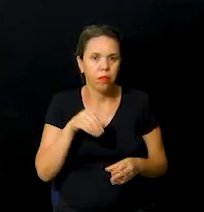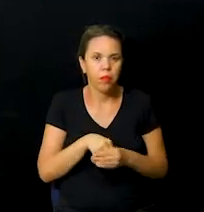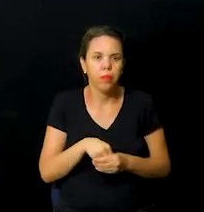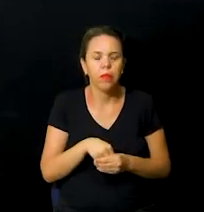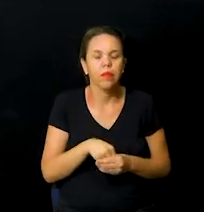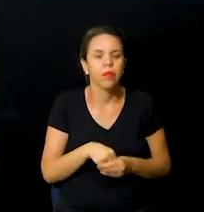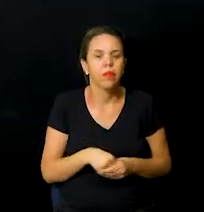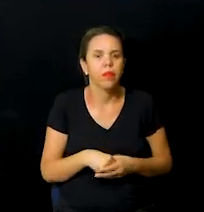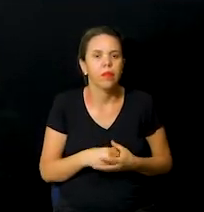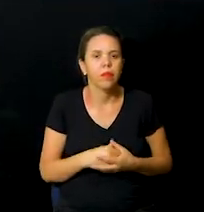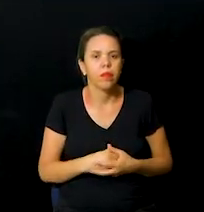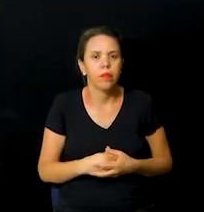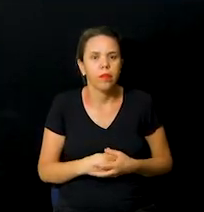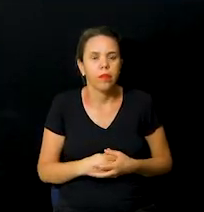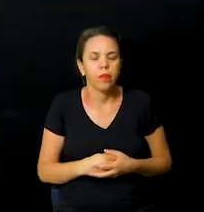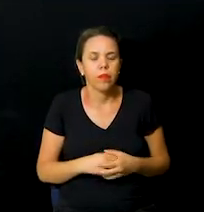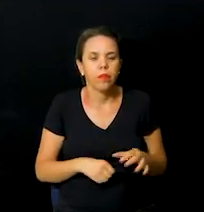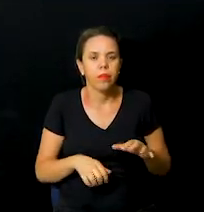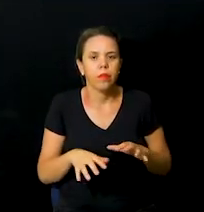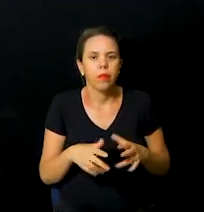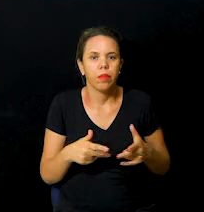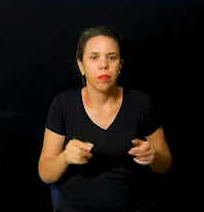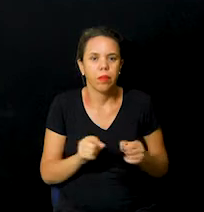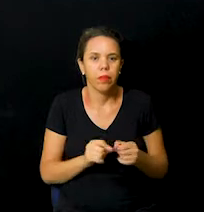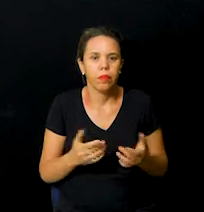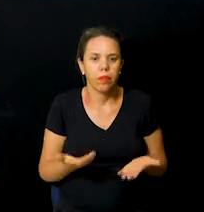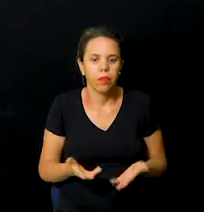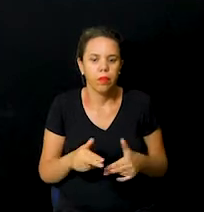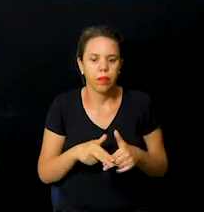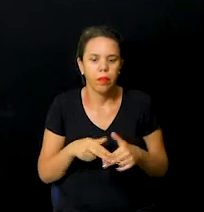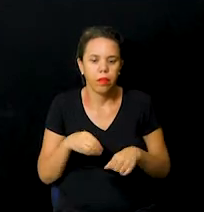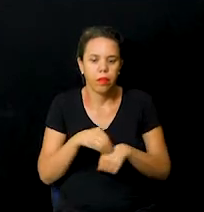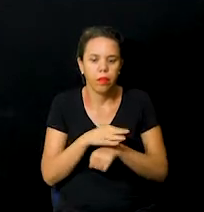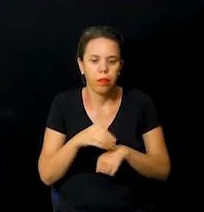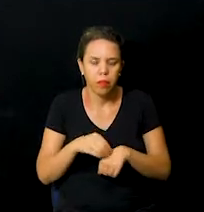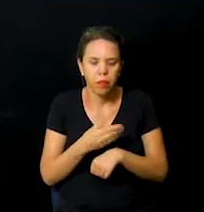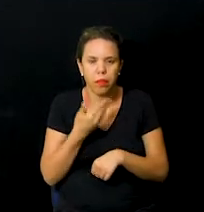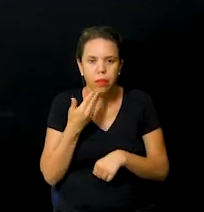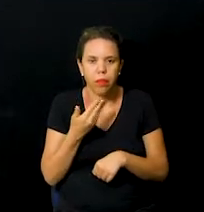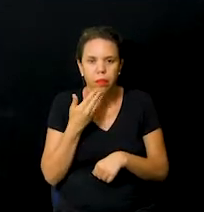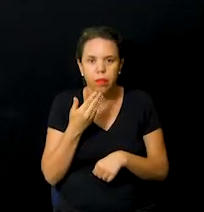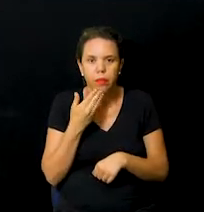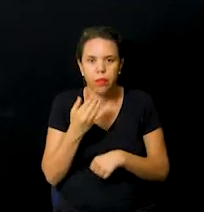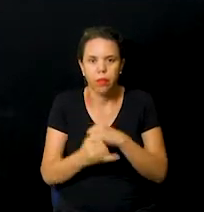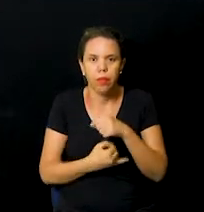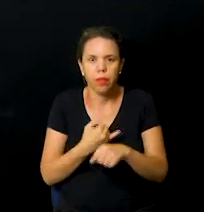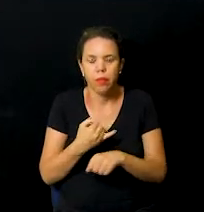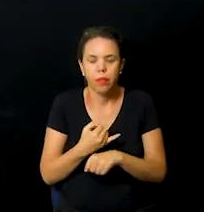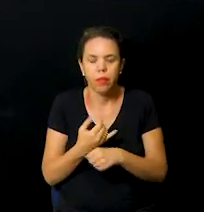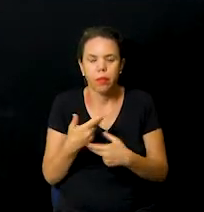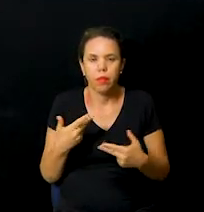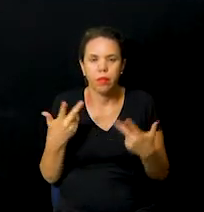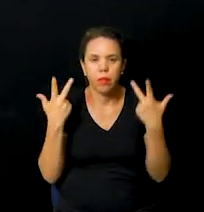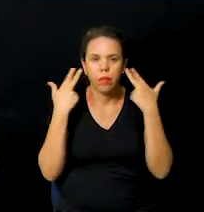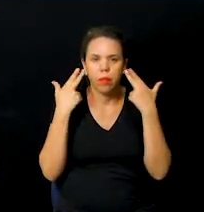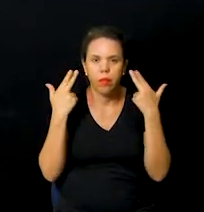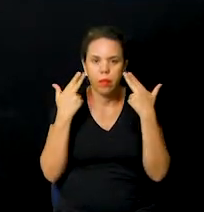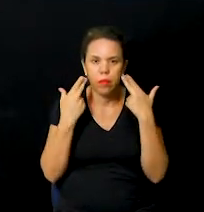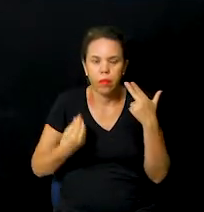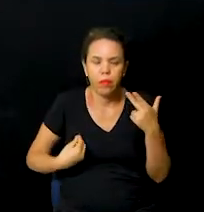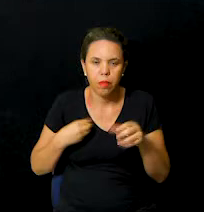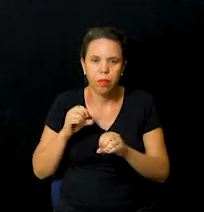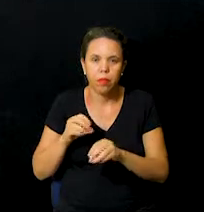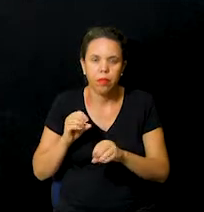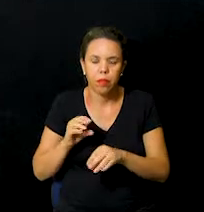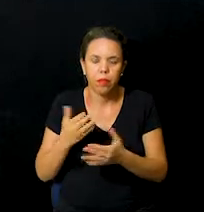inclusive, dentro de esferas que a gente acaba fazendo, por isso que a gente trouxe esse facilitador do online. Então, assim, é muito